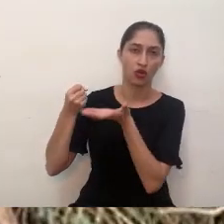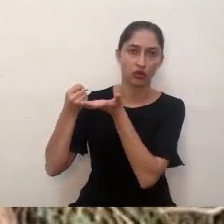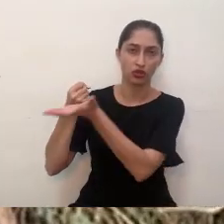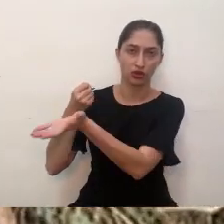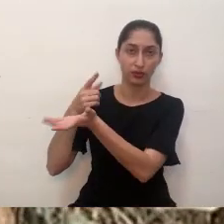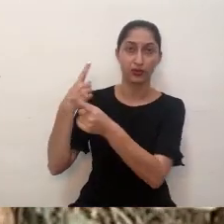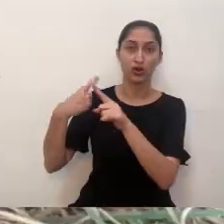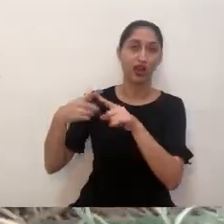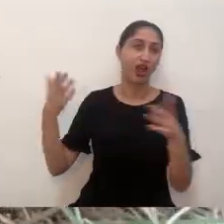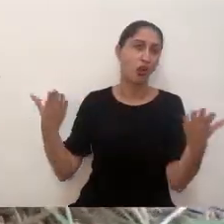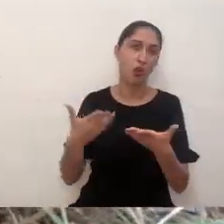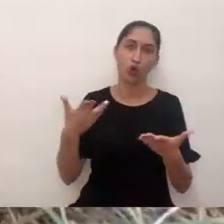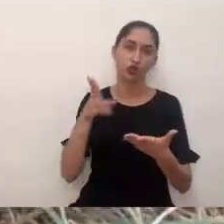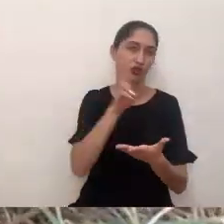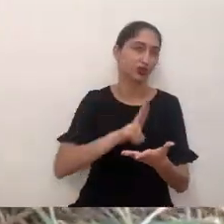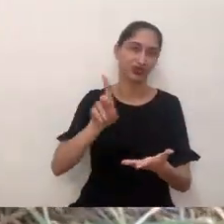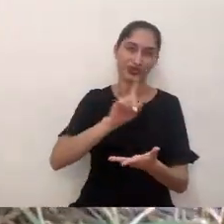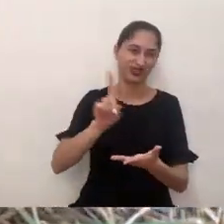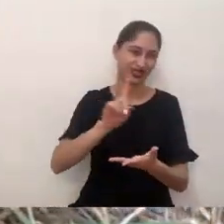de enxumento.